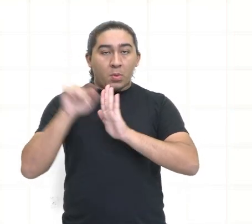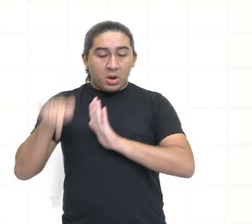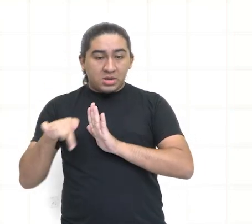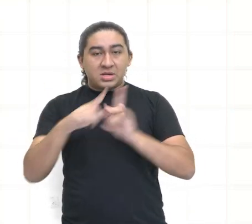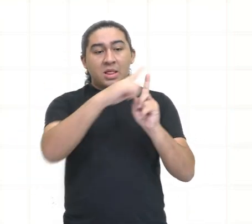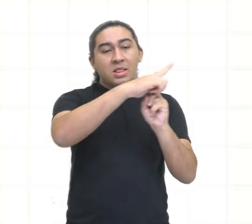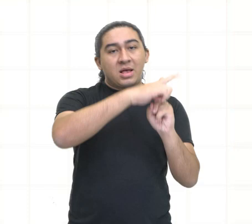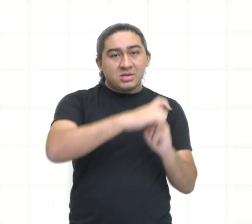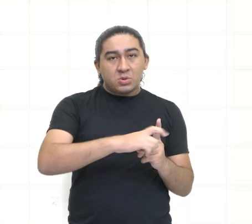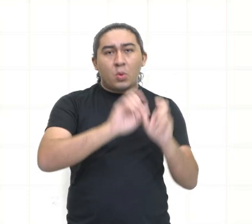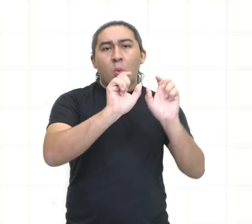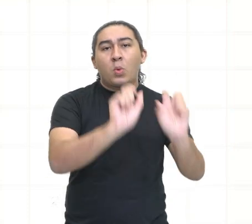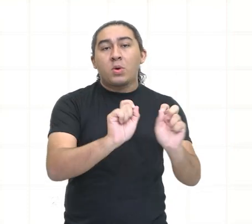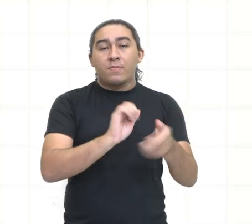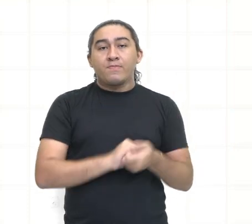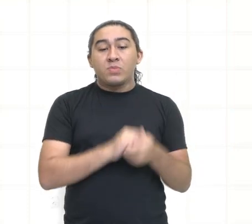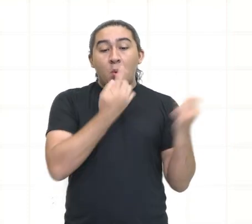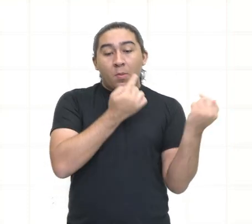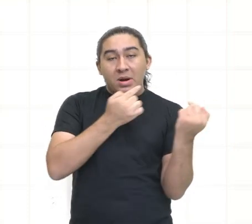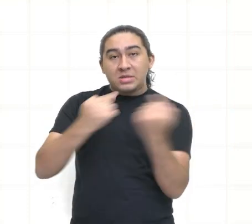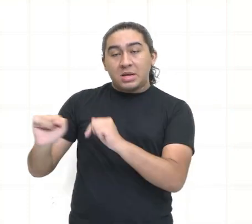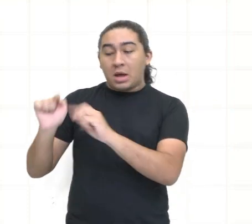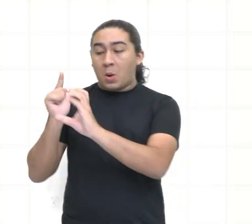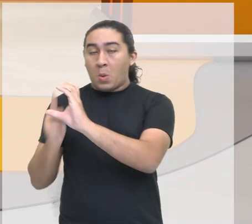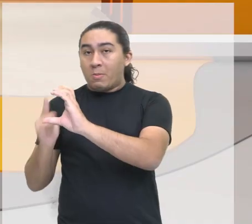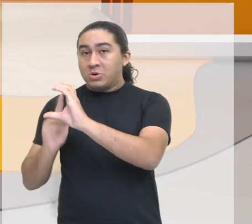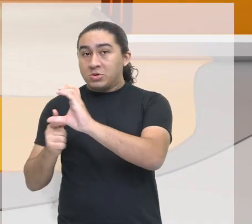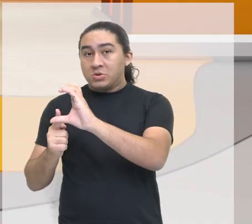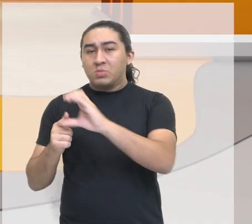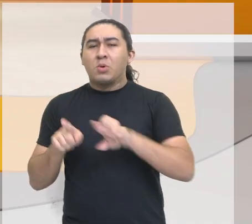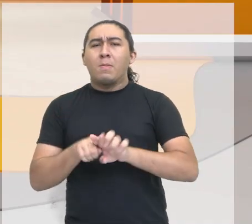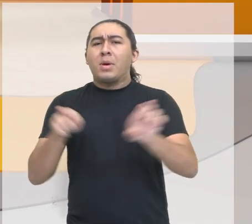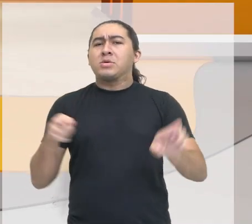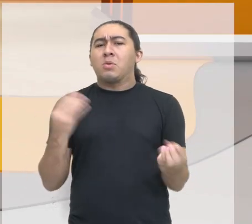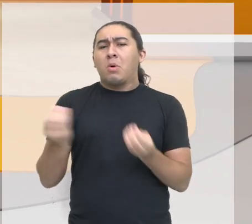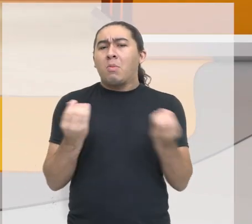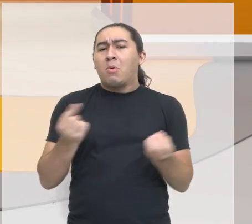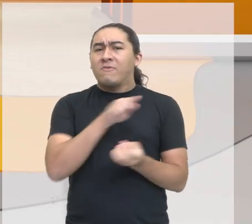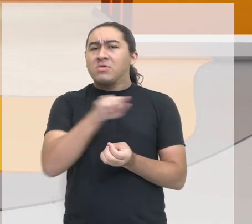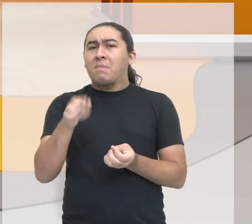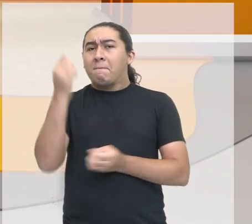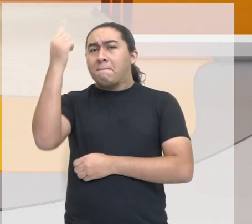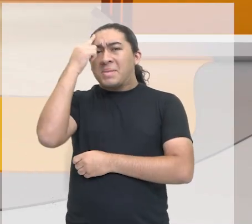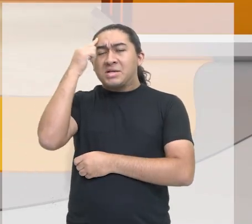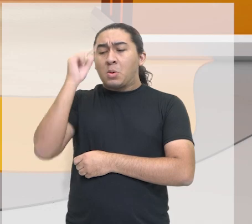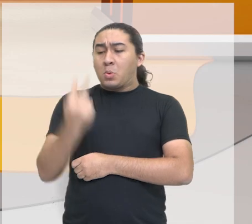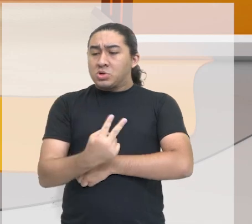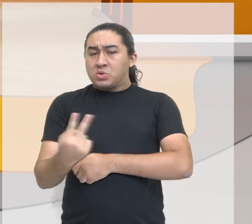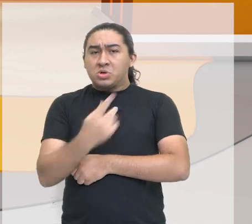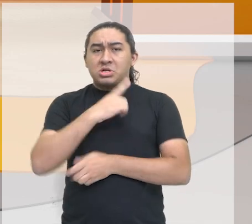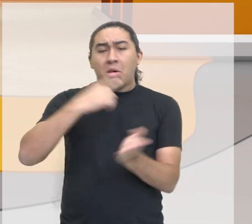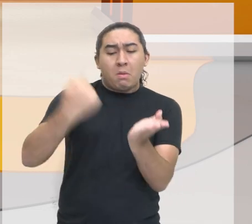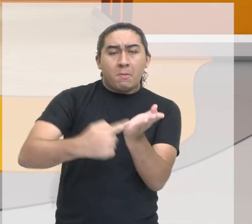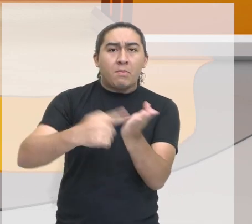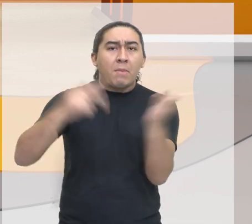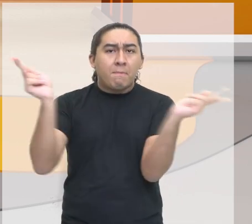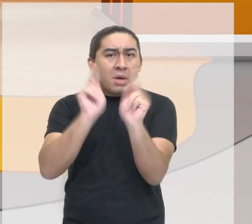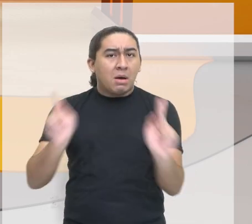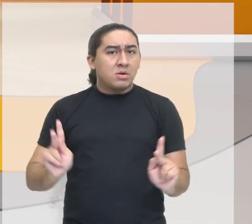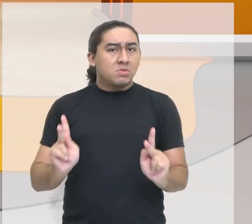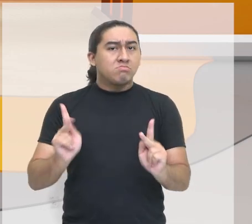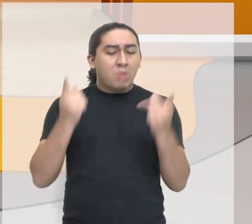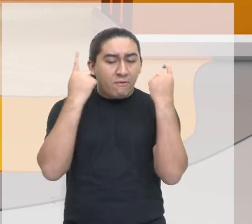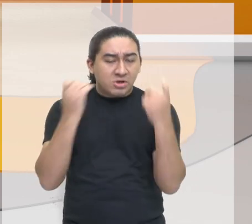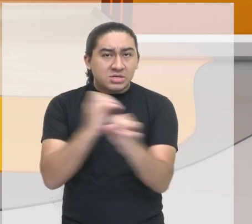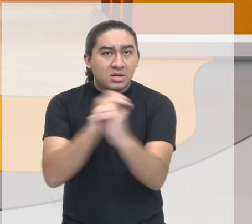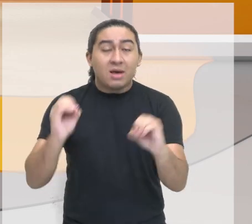do nazismo é combater o comunismo. E como é que o senhor fala para mim que eles assinaram um pacto de não agressão? De